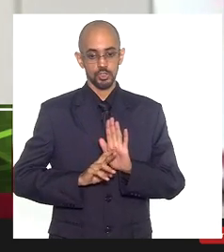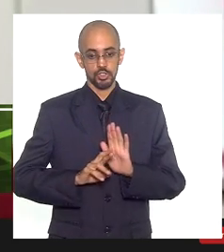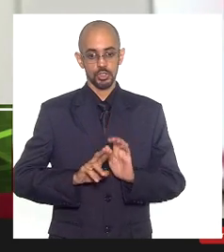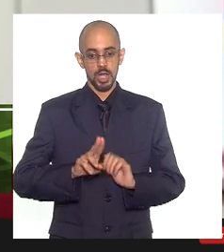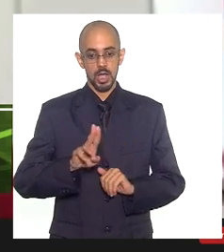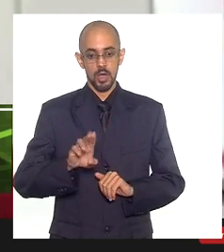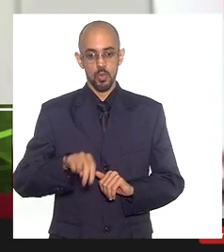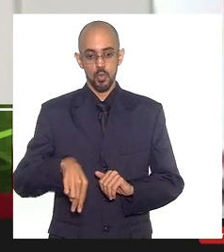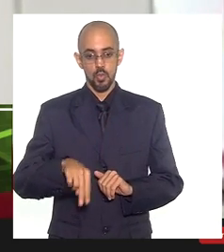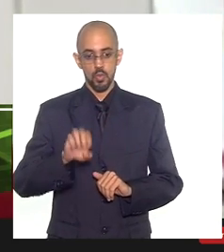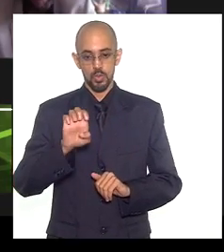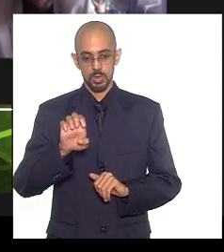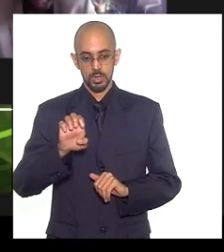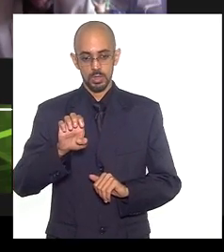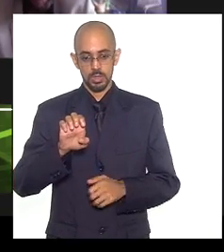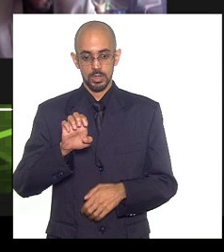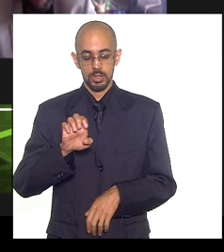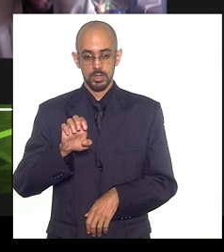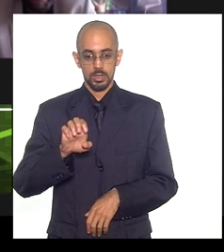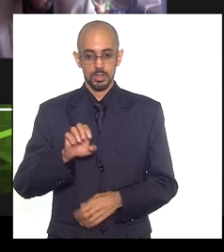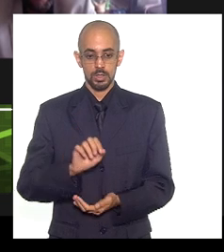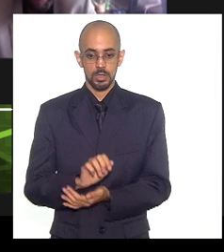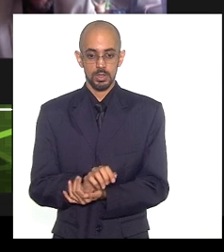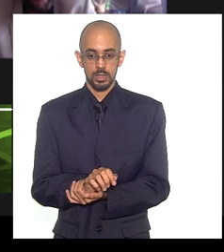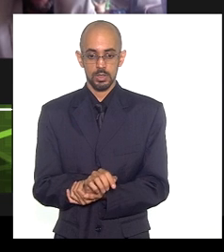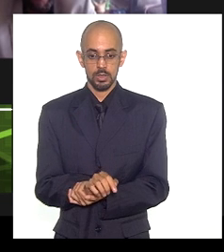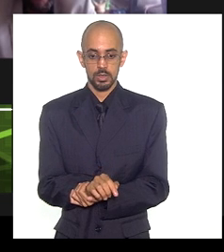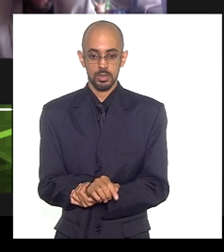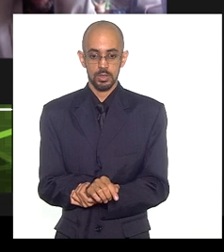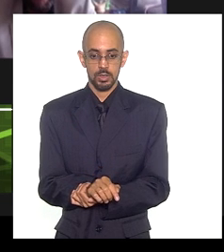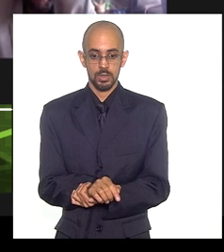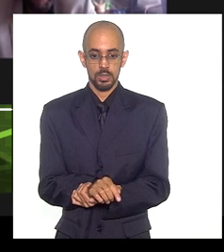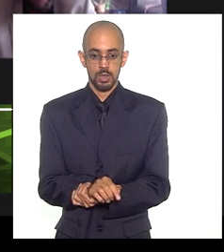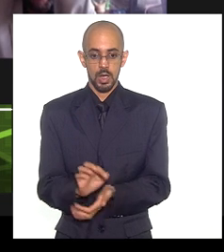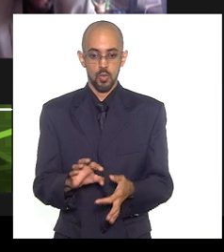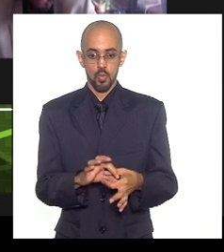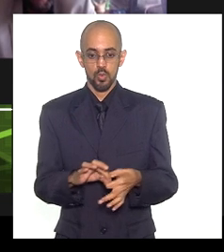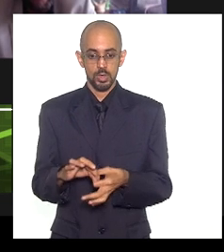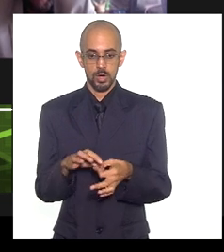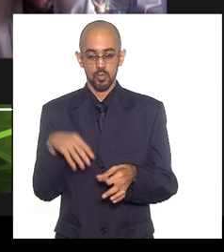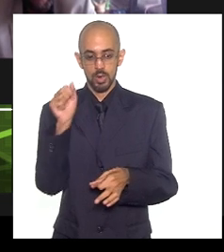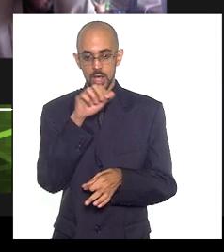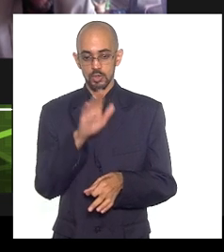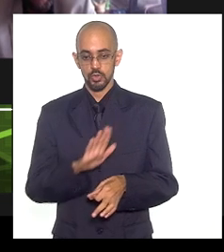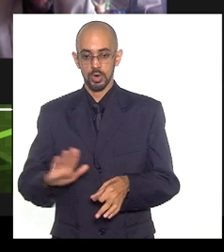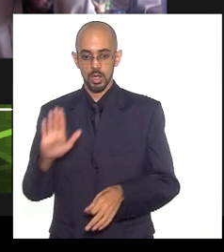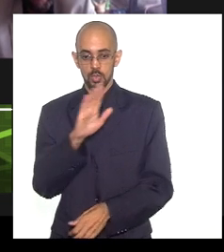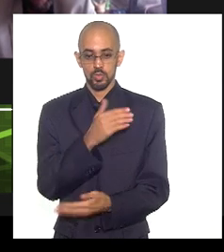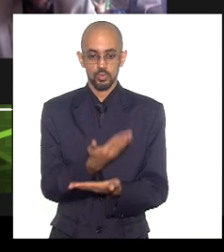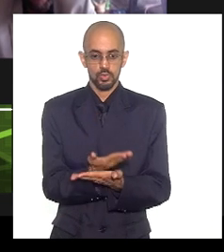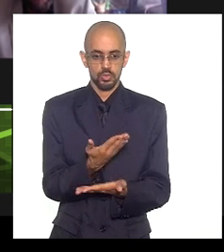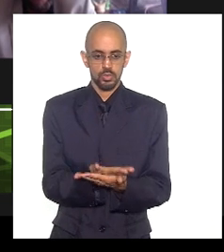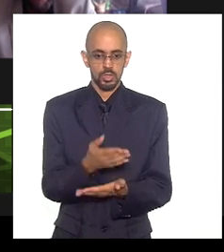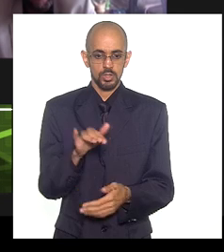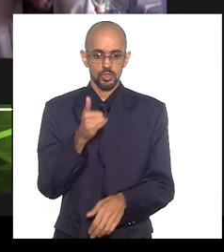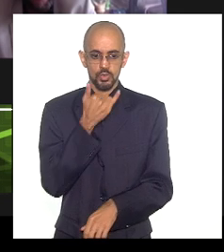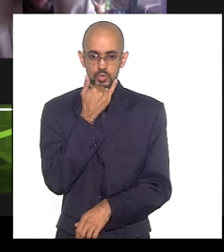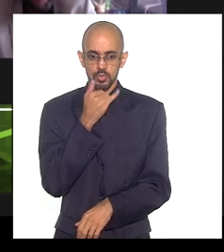estudantes é o é o